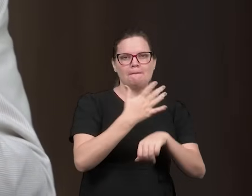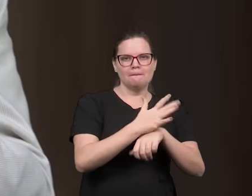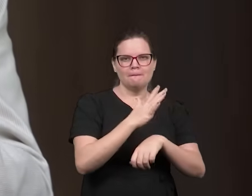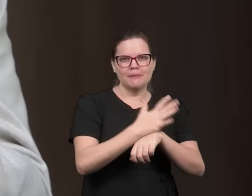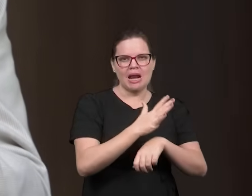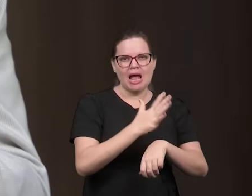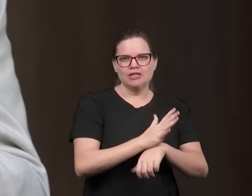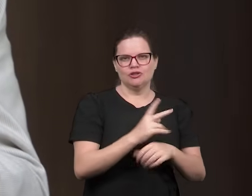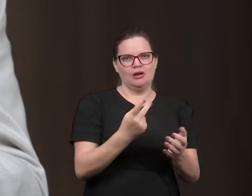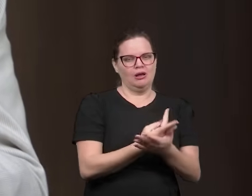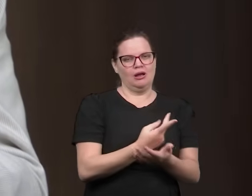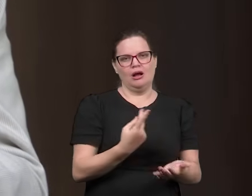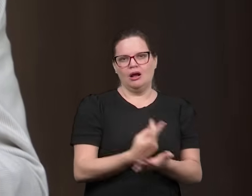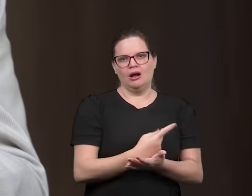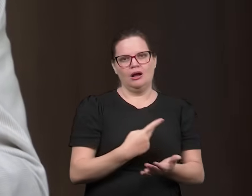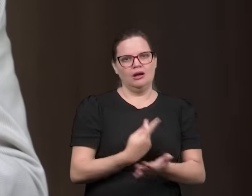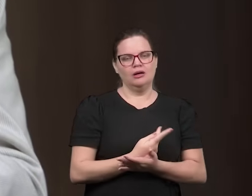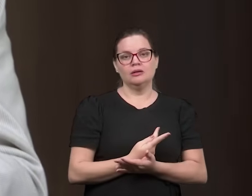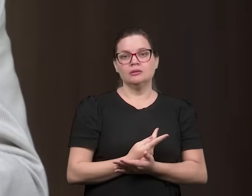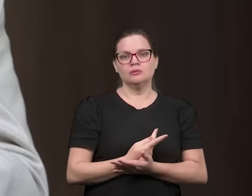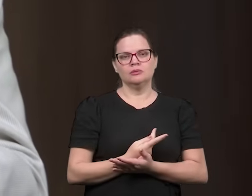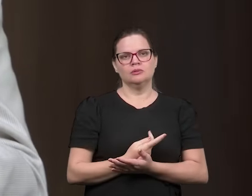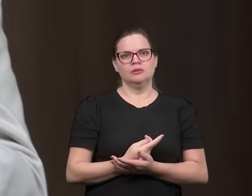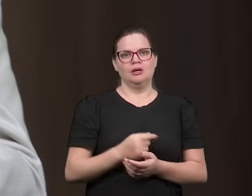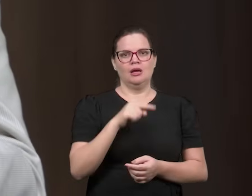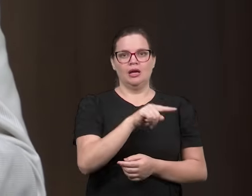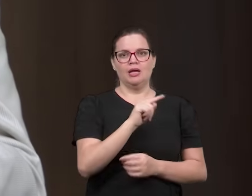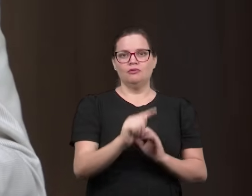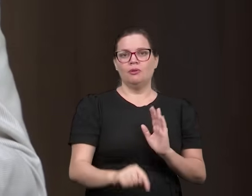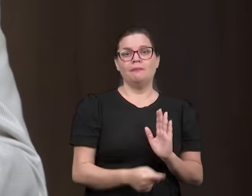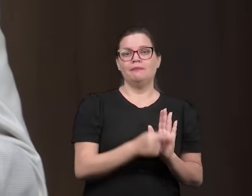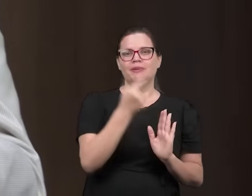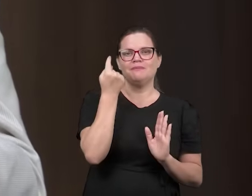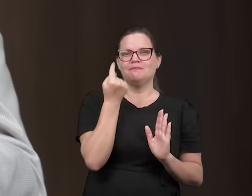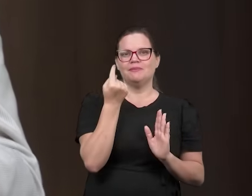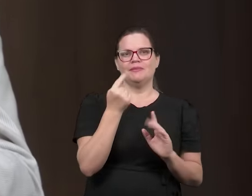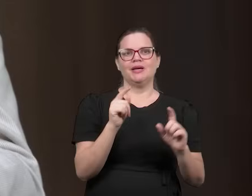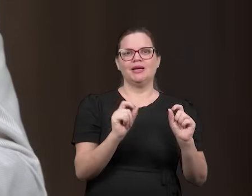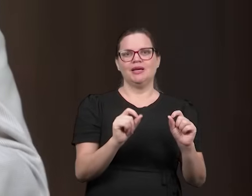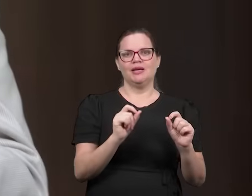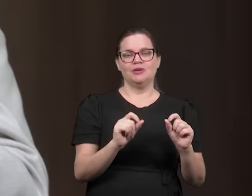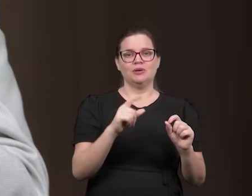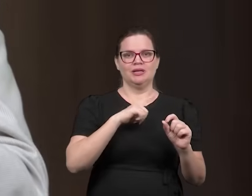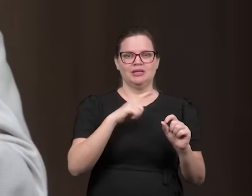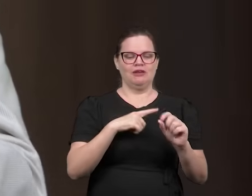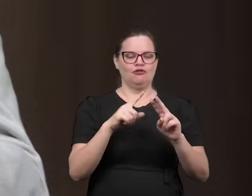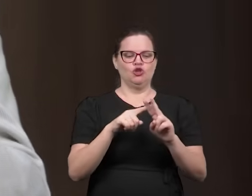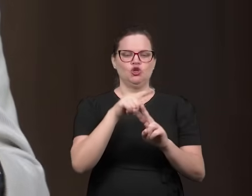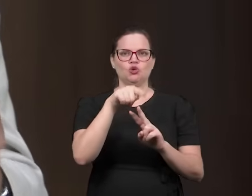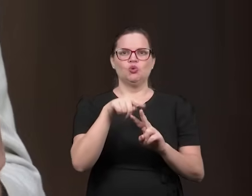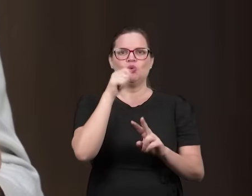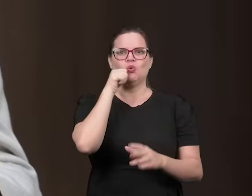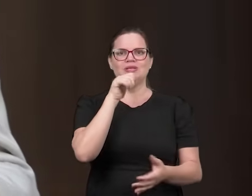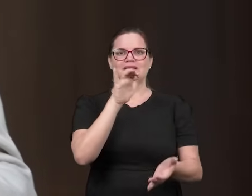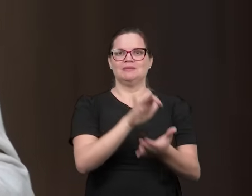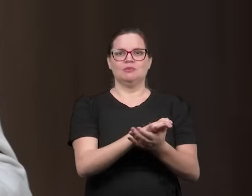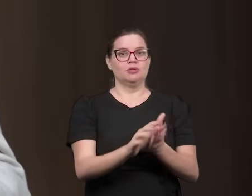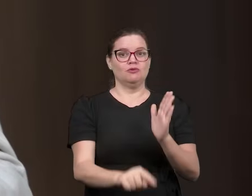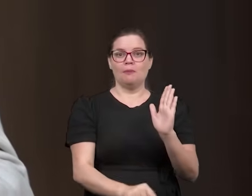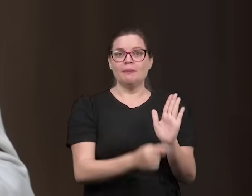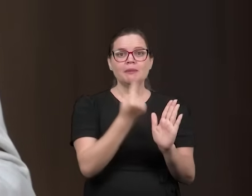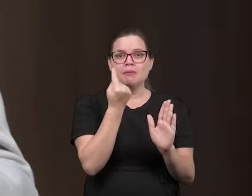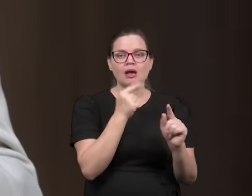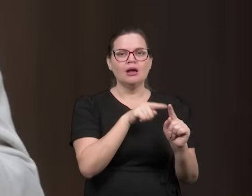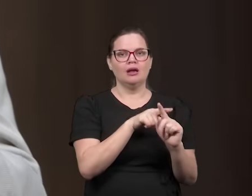estabelecido no princípio, né? Ele foi o primeiro homem na história a ter 2 esposas, ele que abriu essa porta na humanidade,